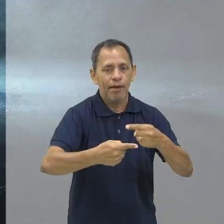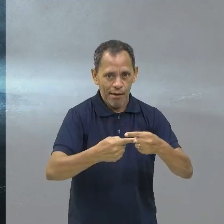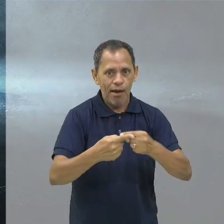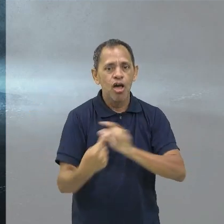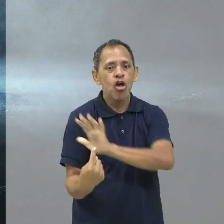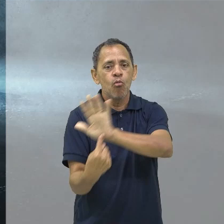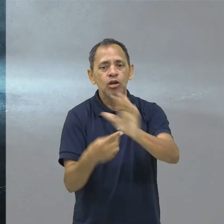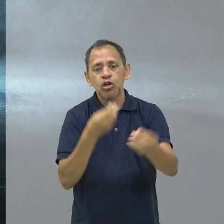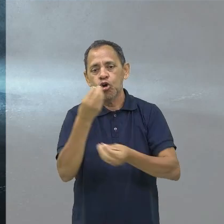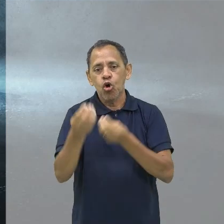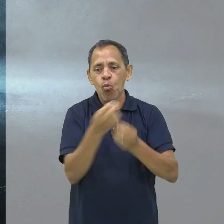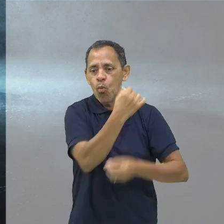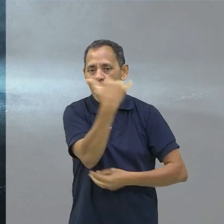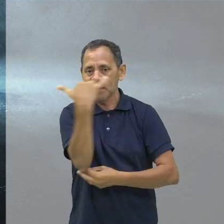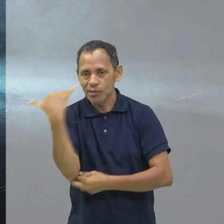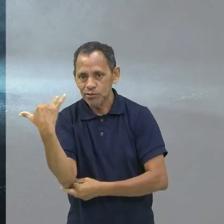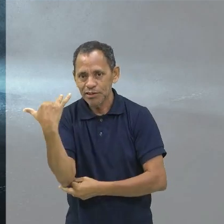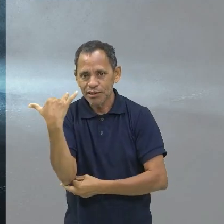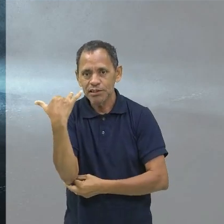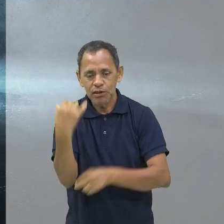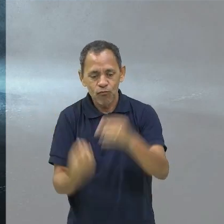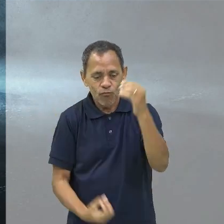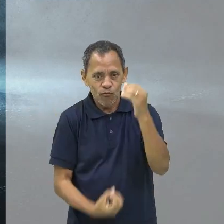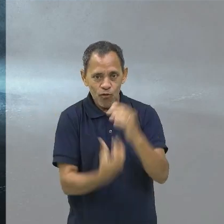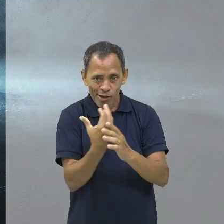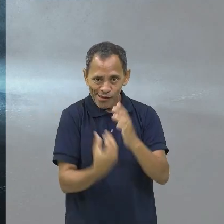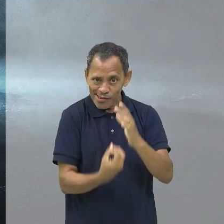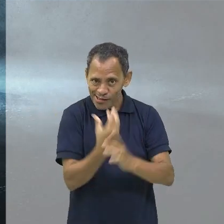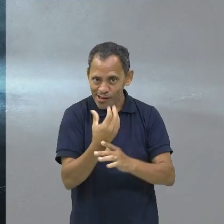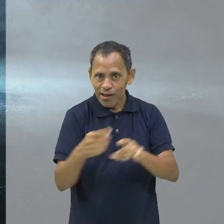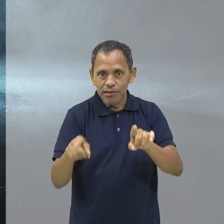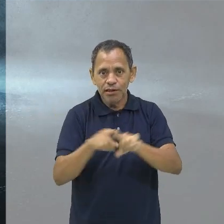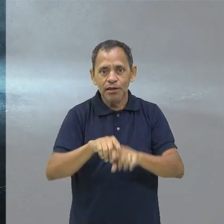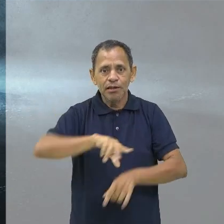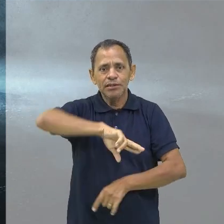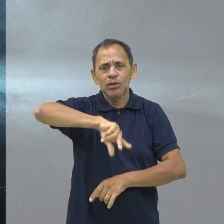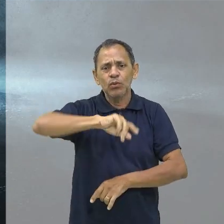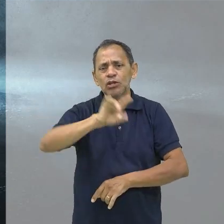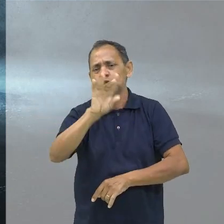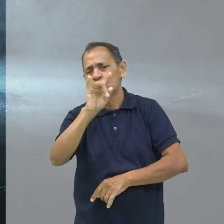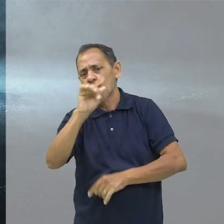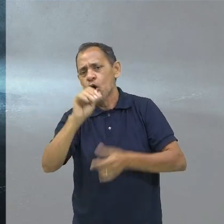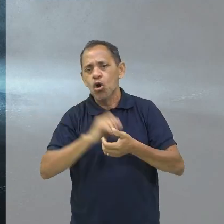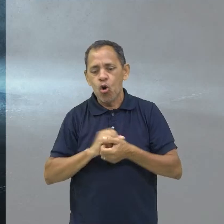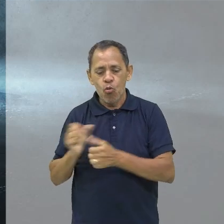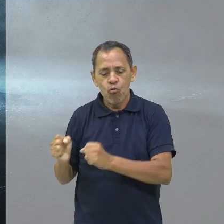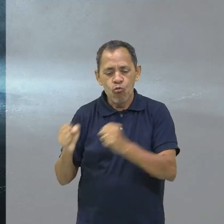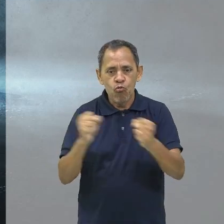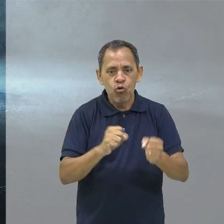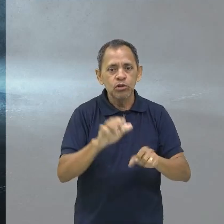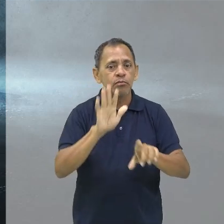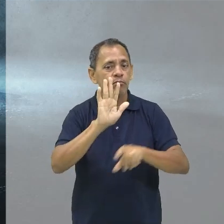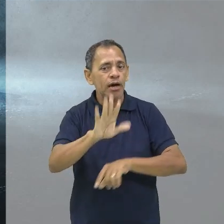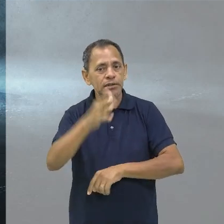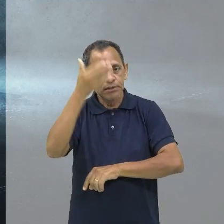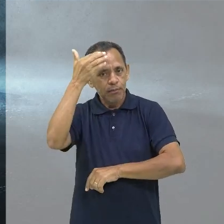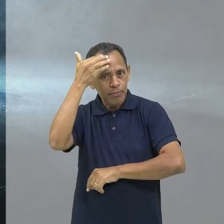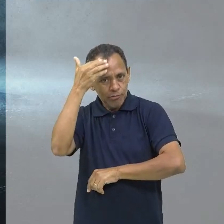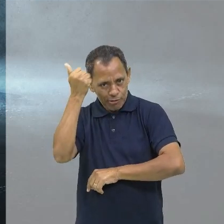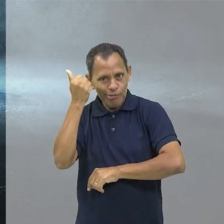a natureza ela foi formada não apenas com força, mas com sabedoria